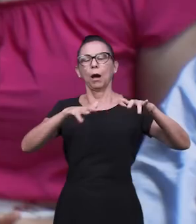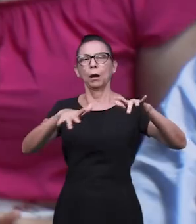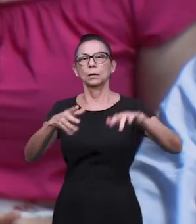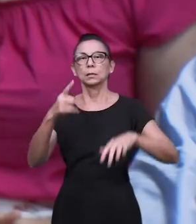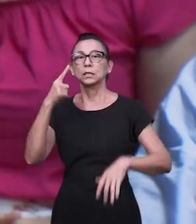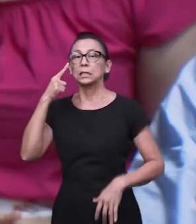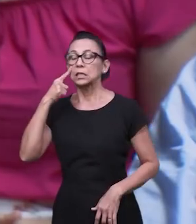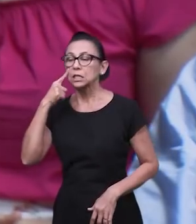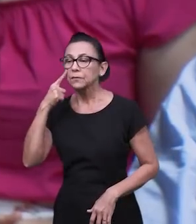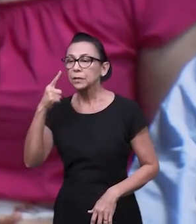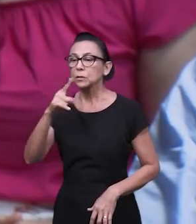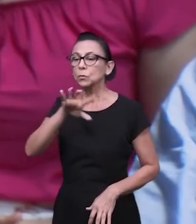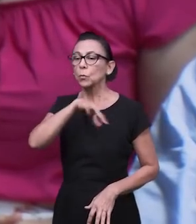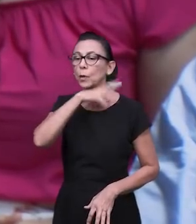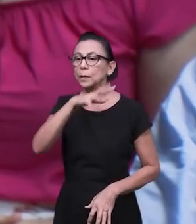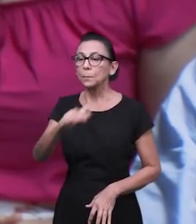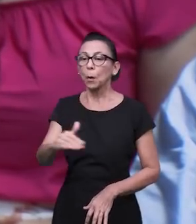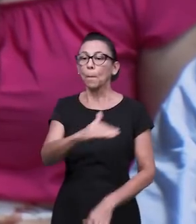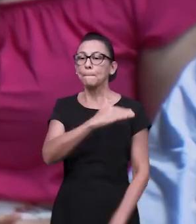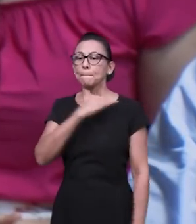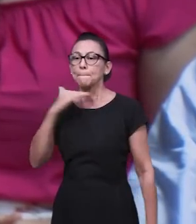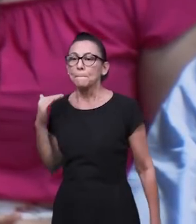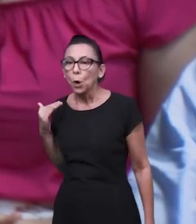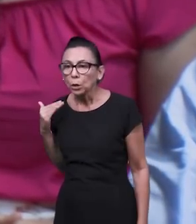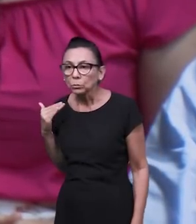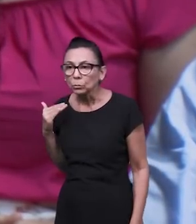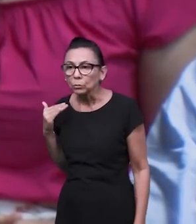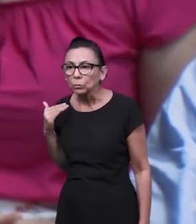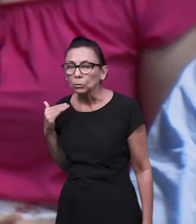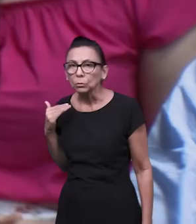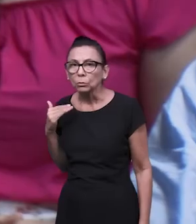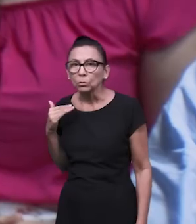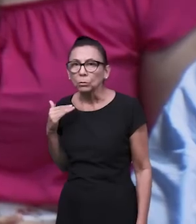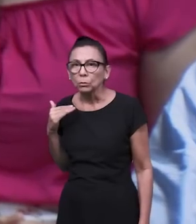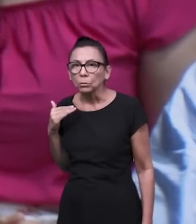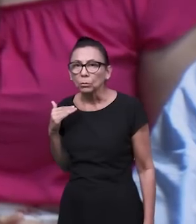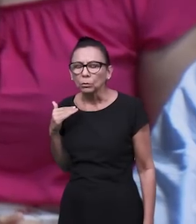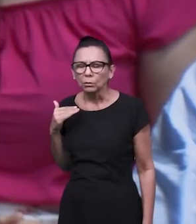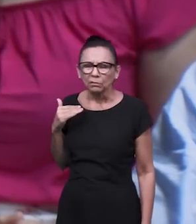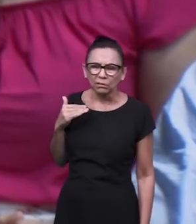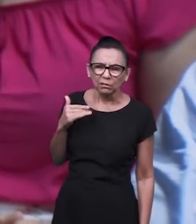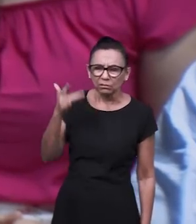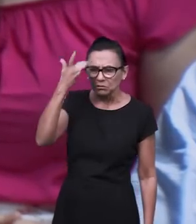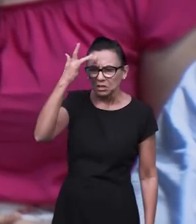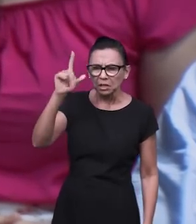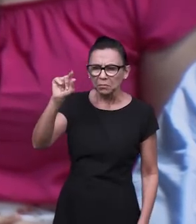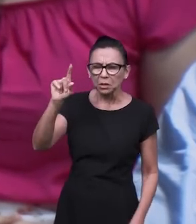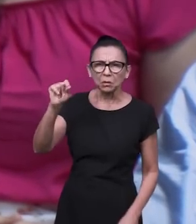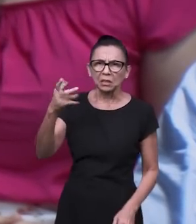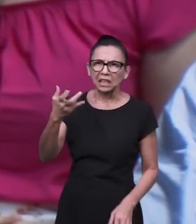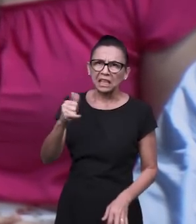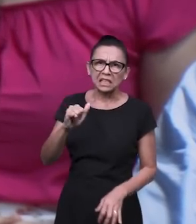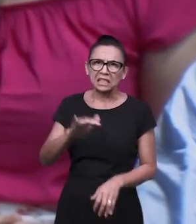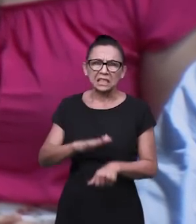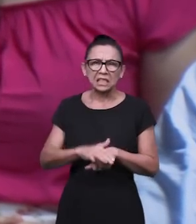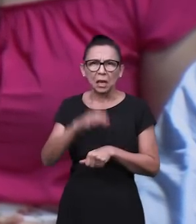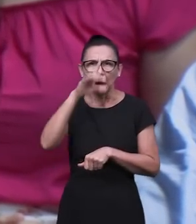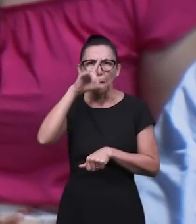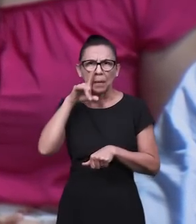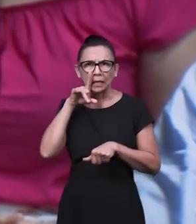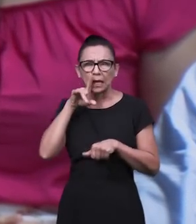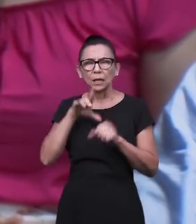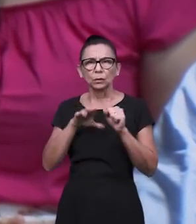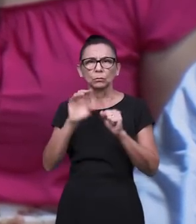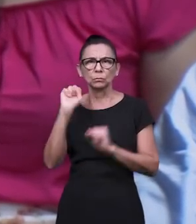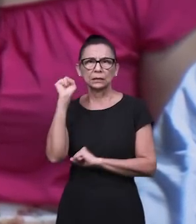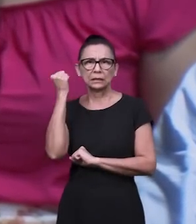animal, naquela condição, um quadro de saúde poderia agravar ali uma infecção que hoje nós